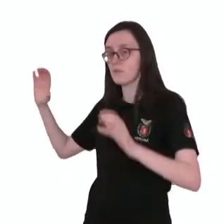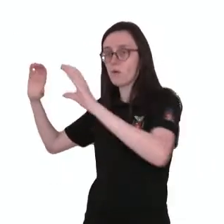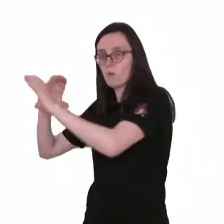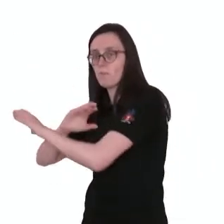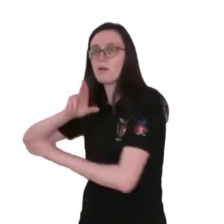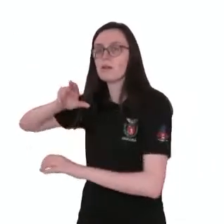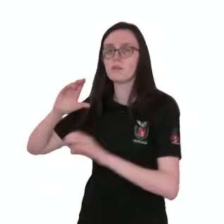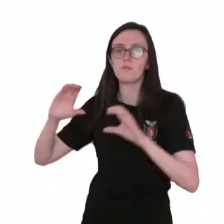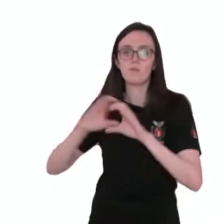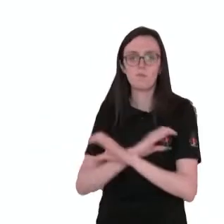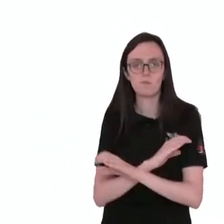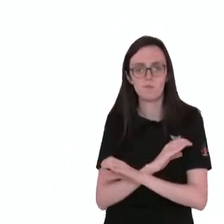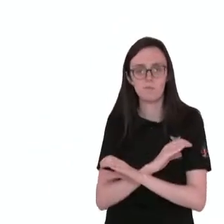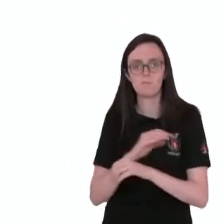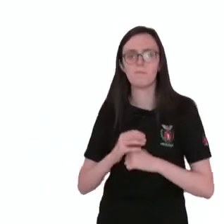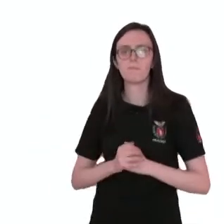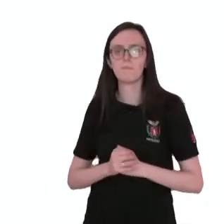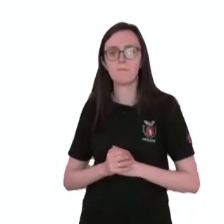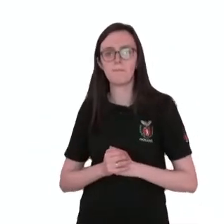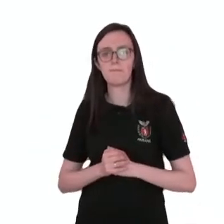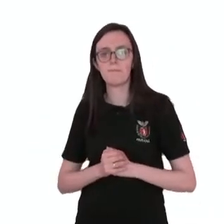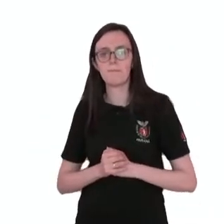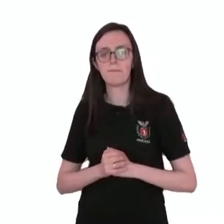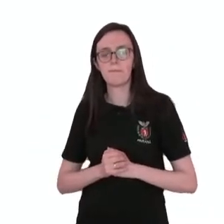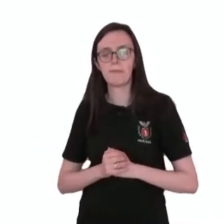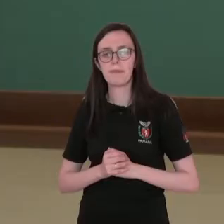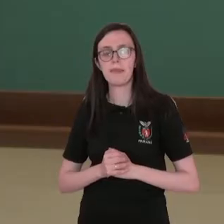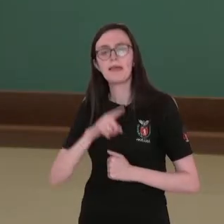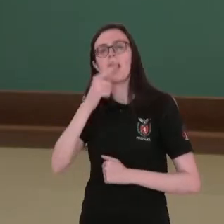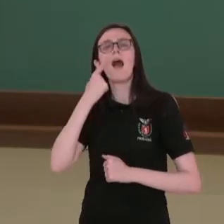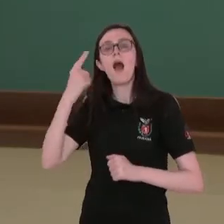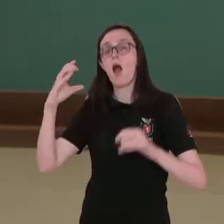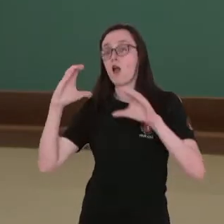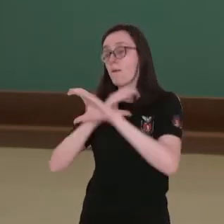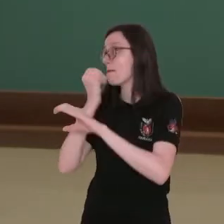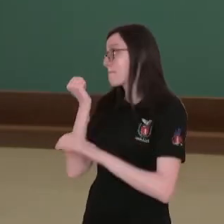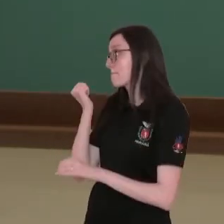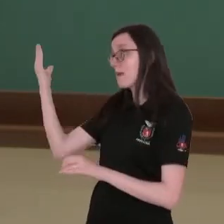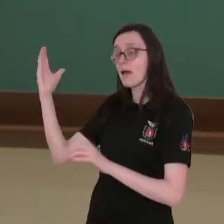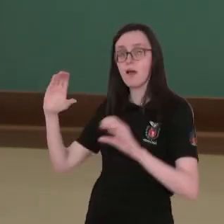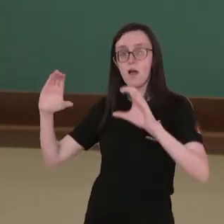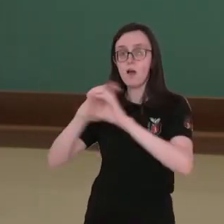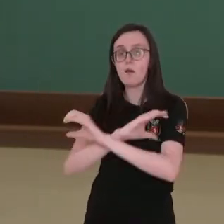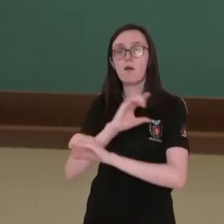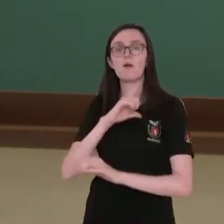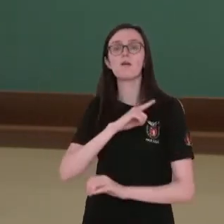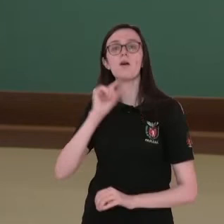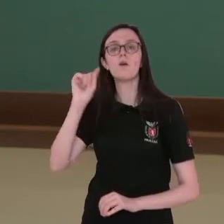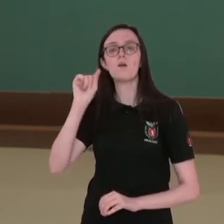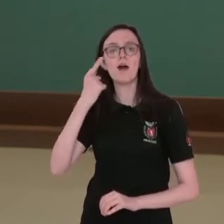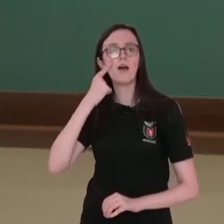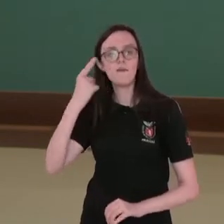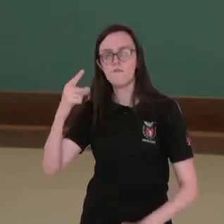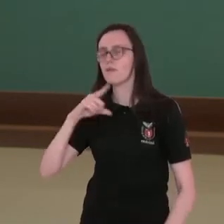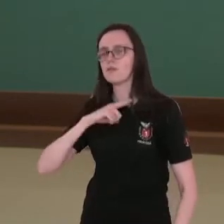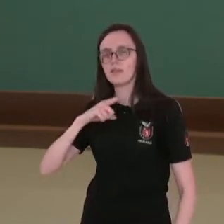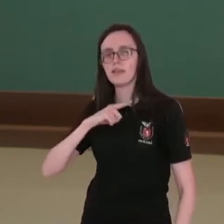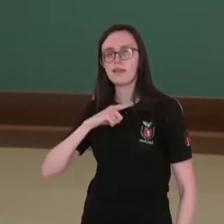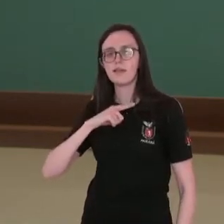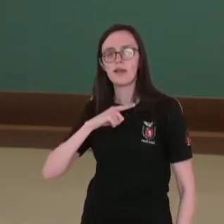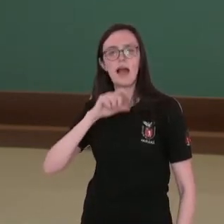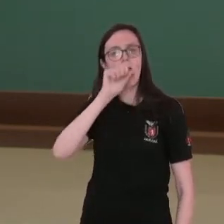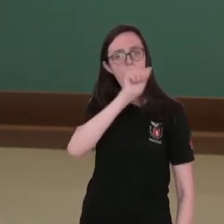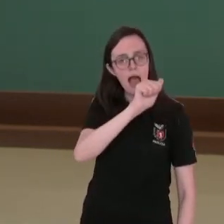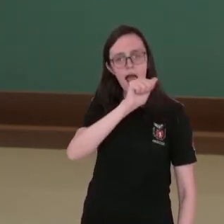ou incompleta. Aqui nas completas, a gente consegue observar que tenho todos, tenho